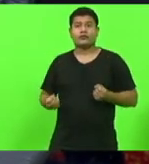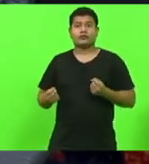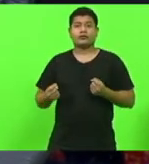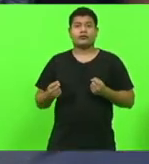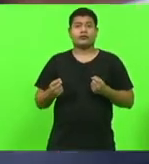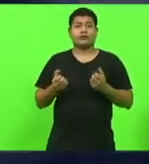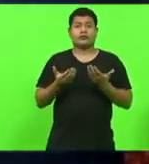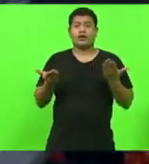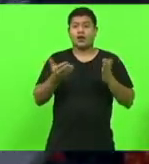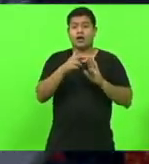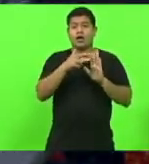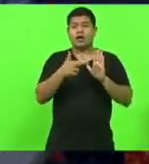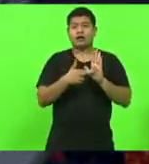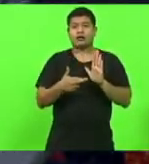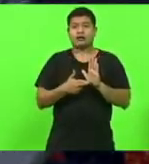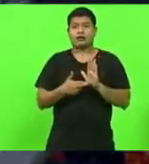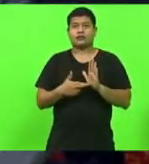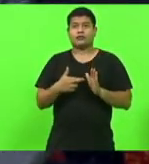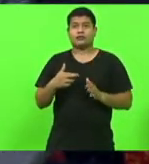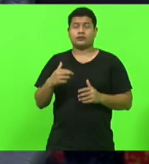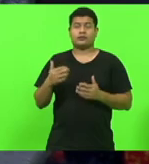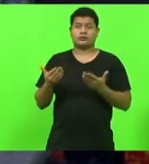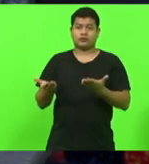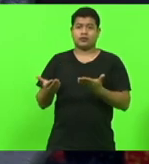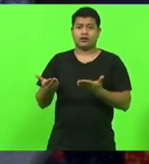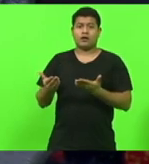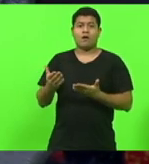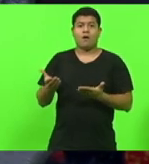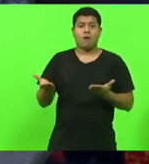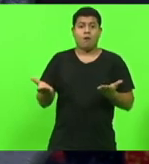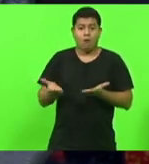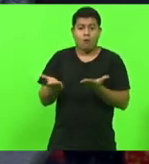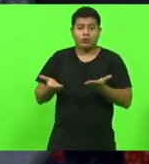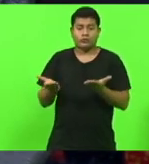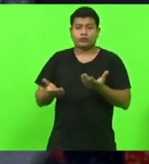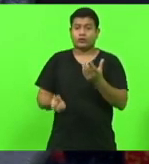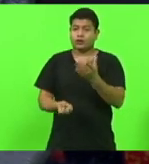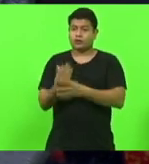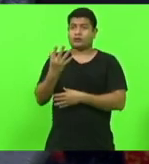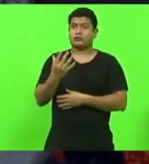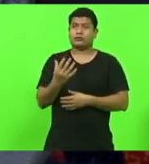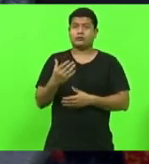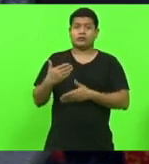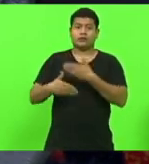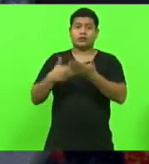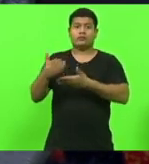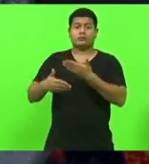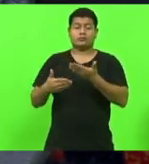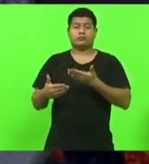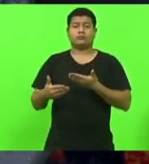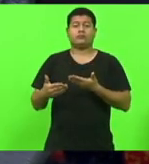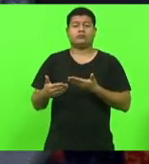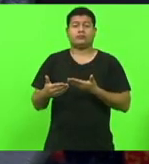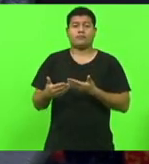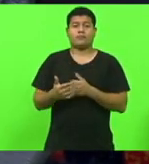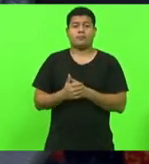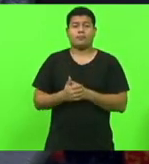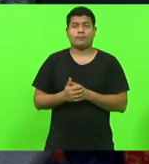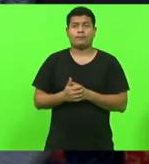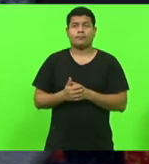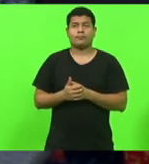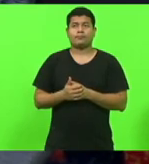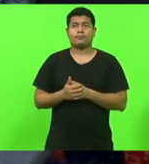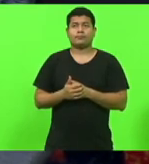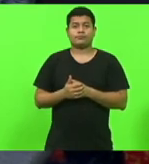que vão compor hoje a Polícia Penal e mitigar e